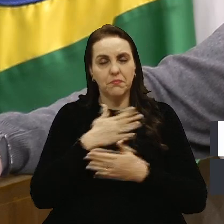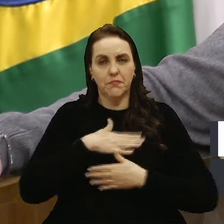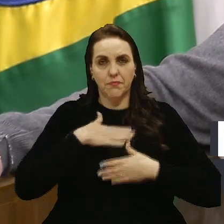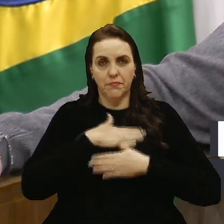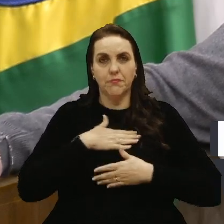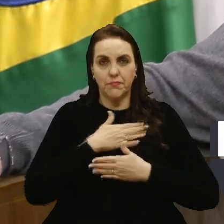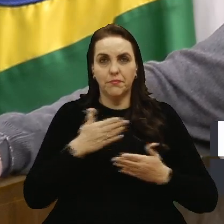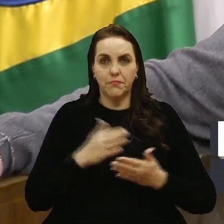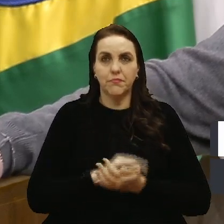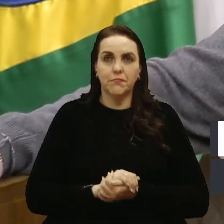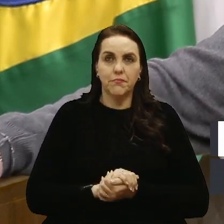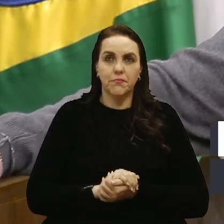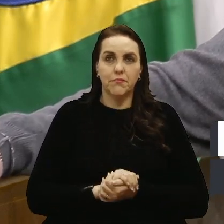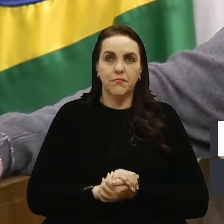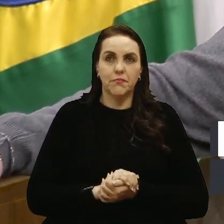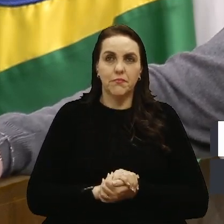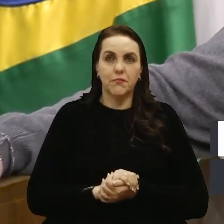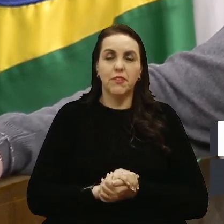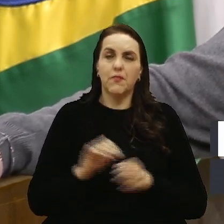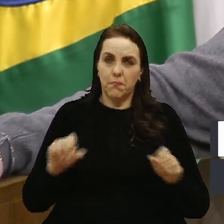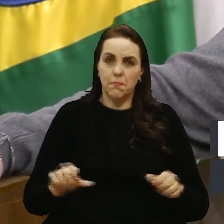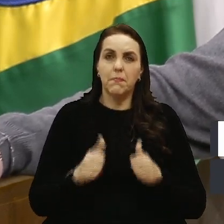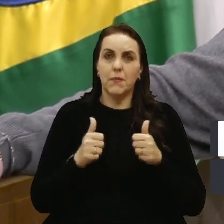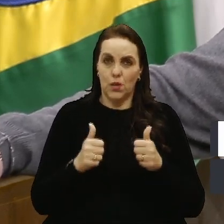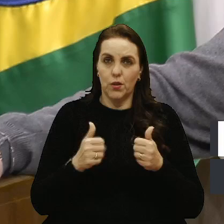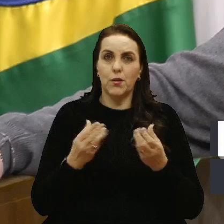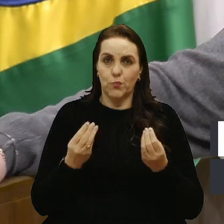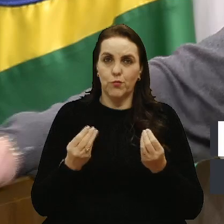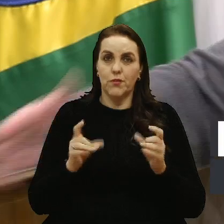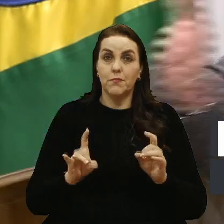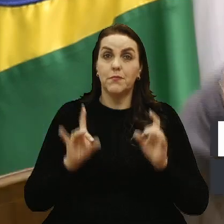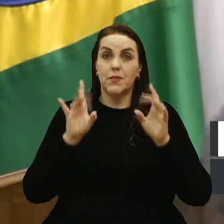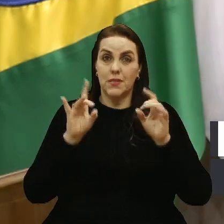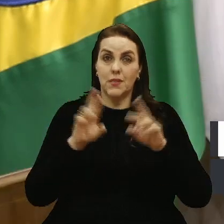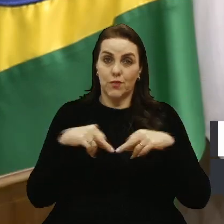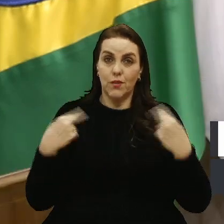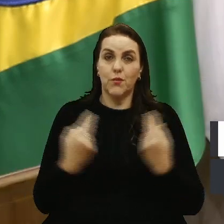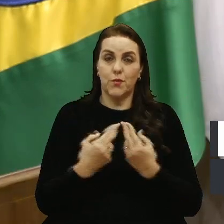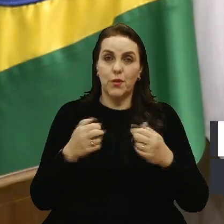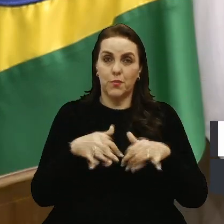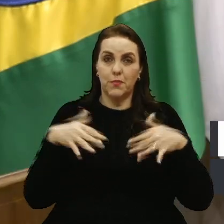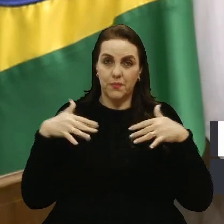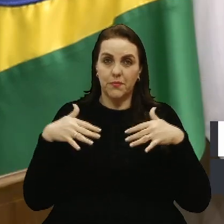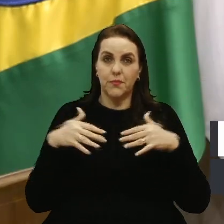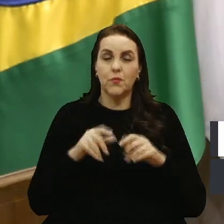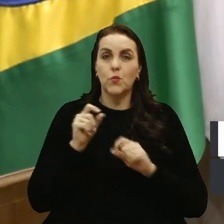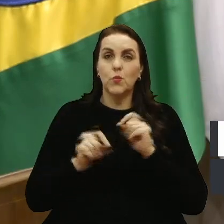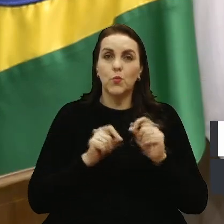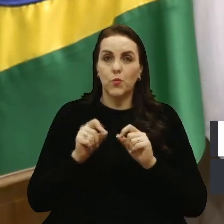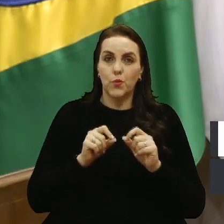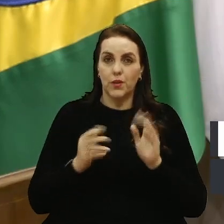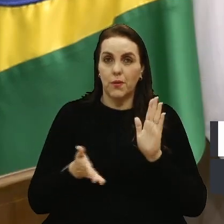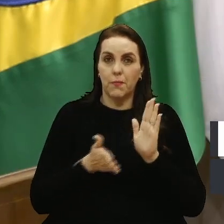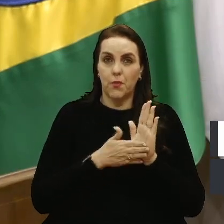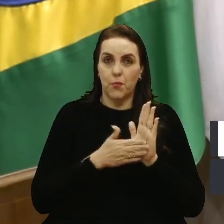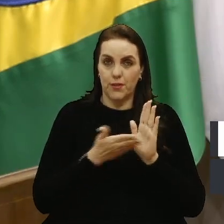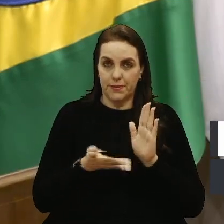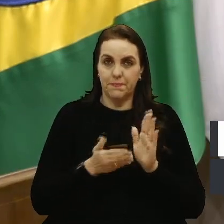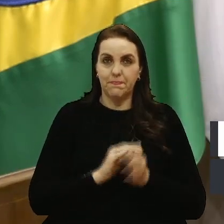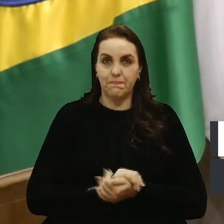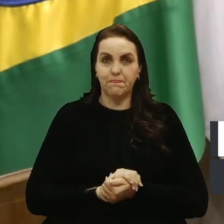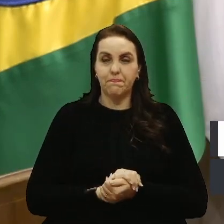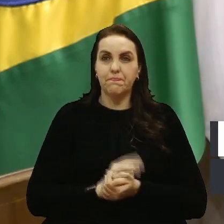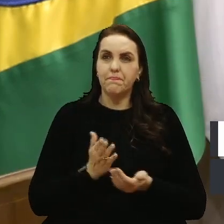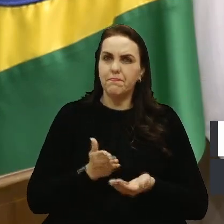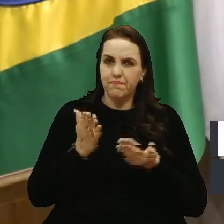vereadores e, com certeza, vai melhorar e muito, em especial nas sessões plenárias, o que nós estamos propondo. Sua